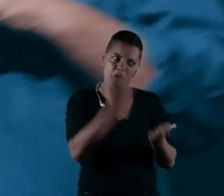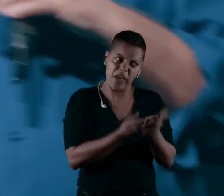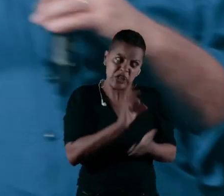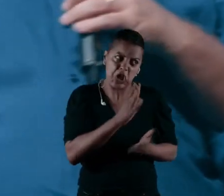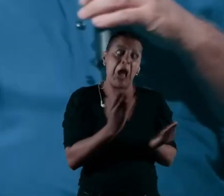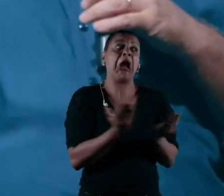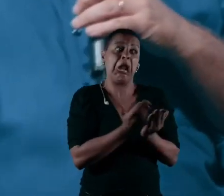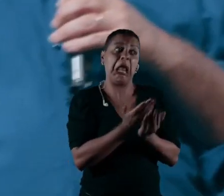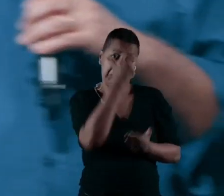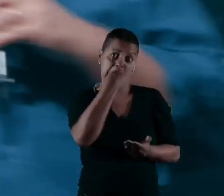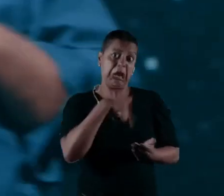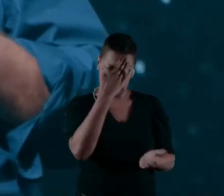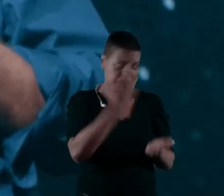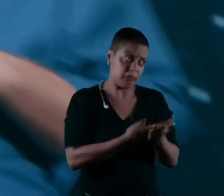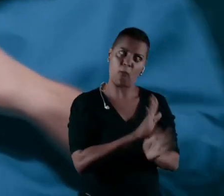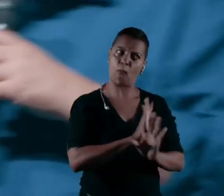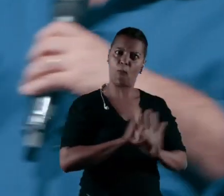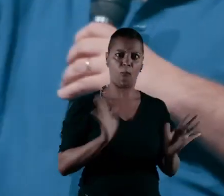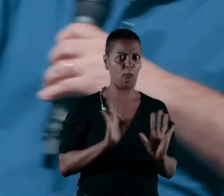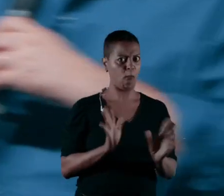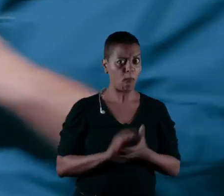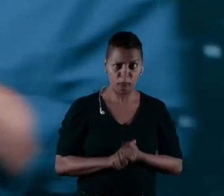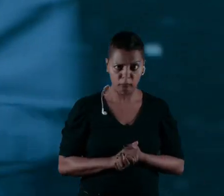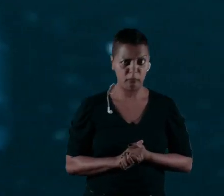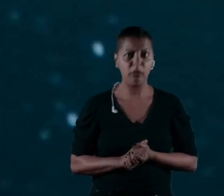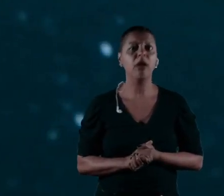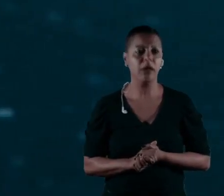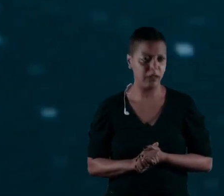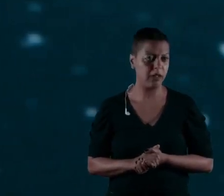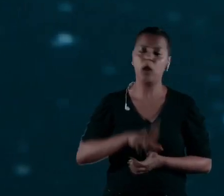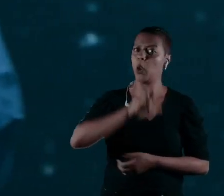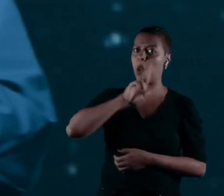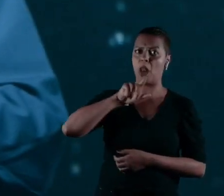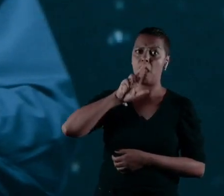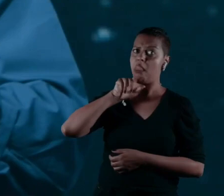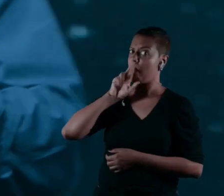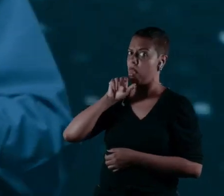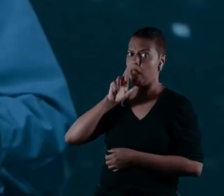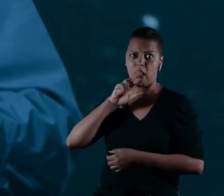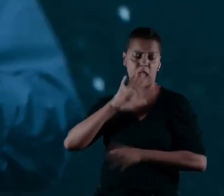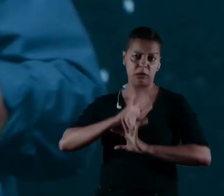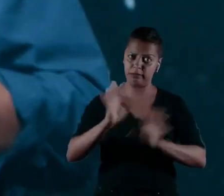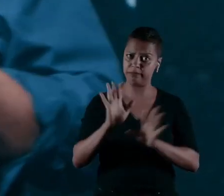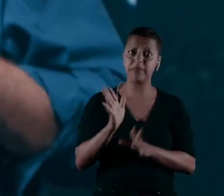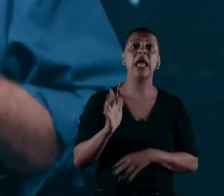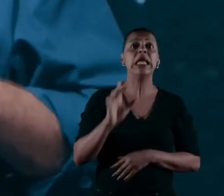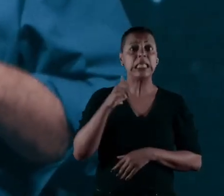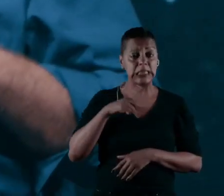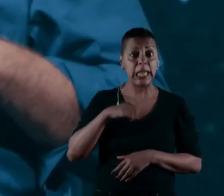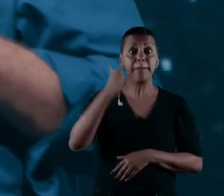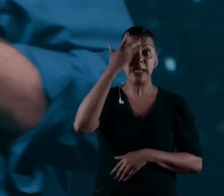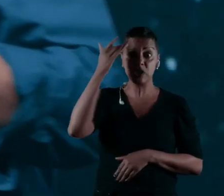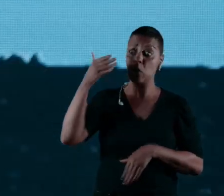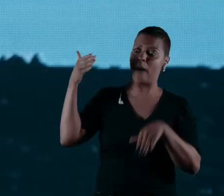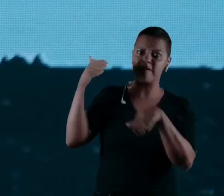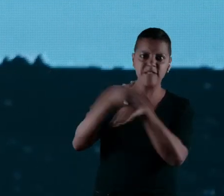nele. Tem uns aqui que vou te falar. O camarada senta, ouve e continua fazendo